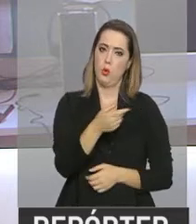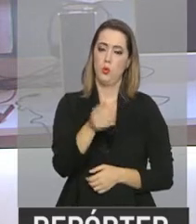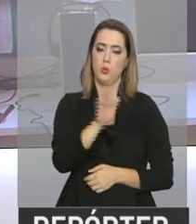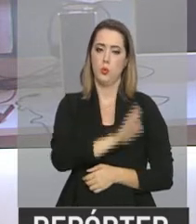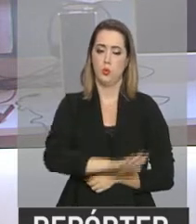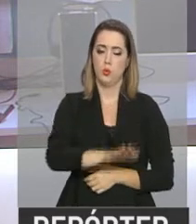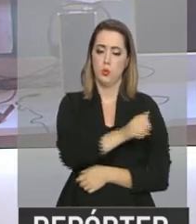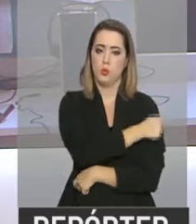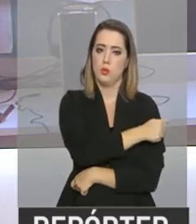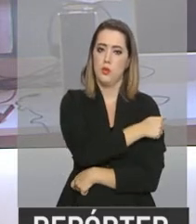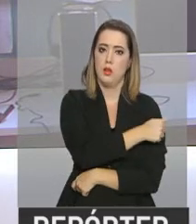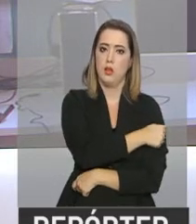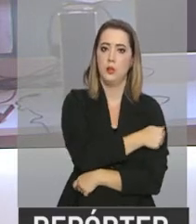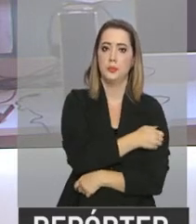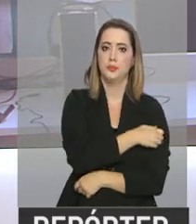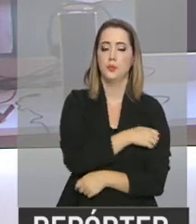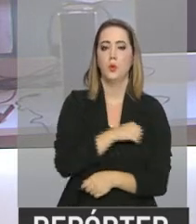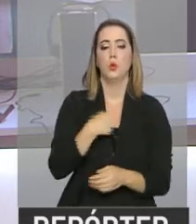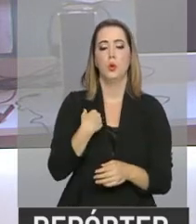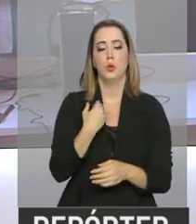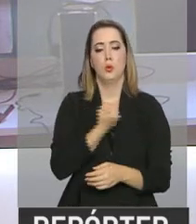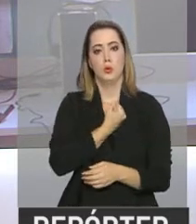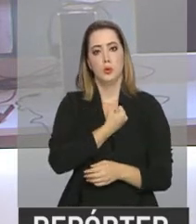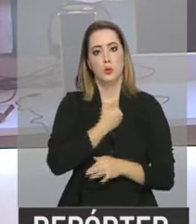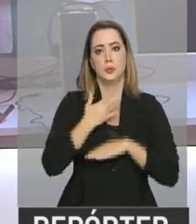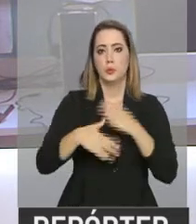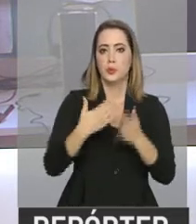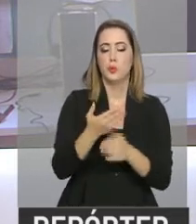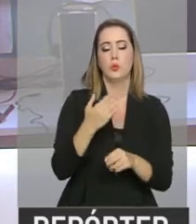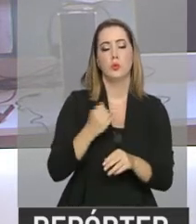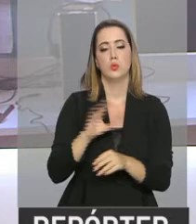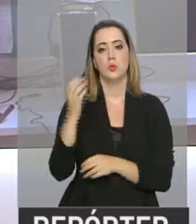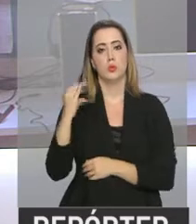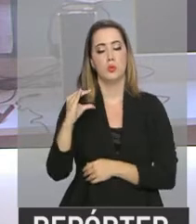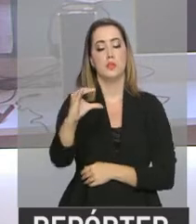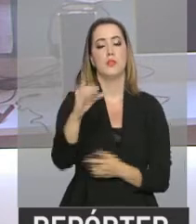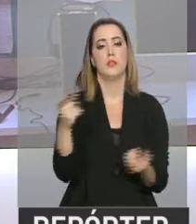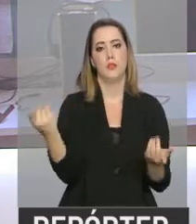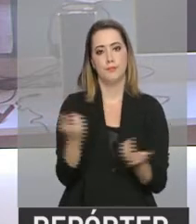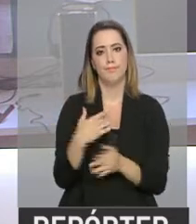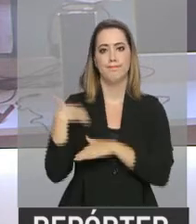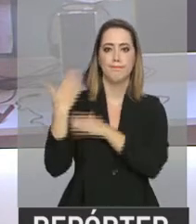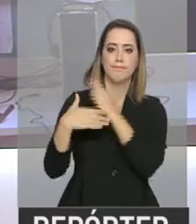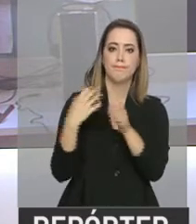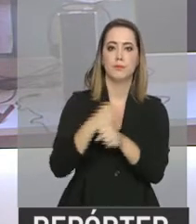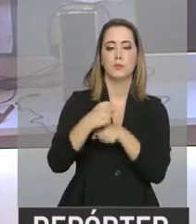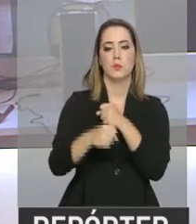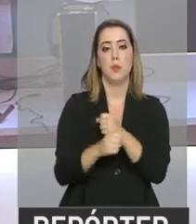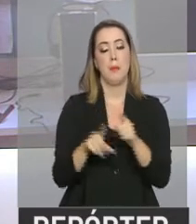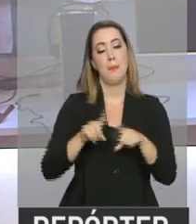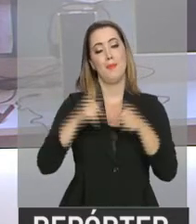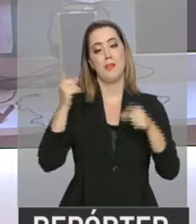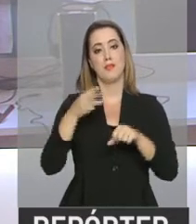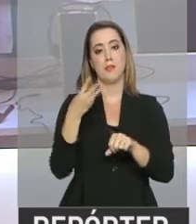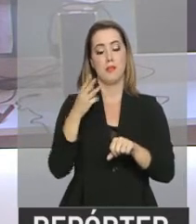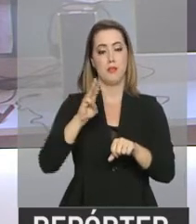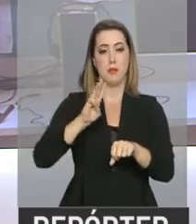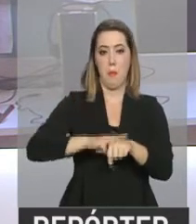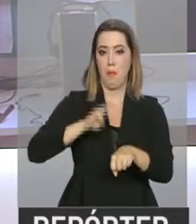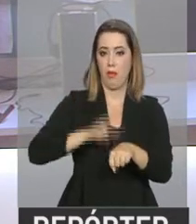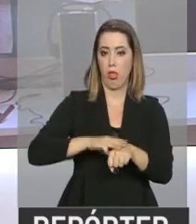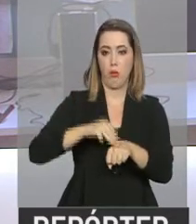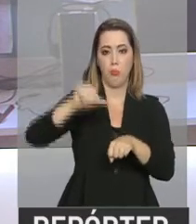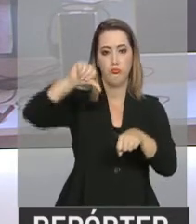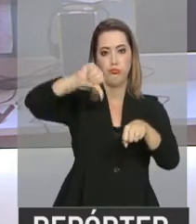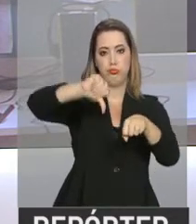leitura e ciência nos últimos anos já em matemática a situação piorou é o que mostra o pisa programa internacional de avaliação de estudantes